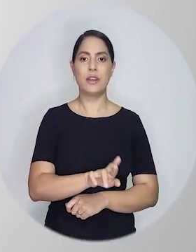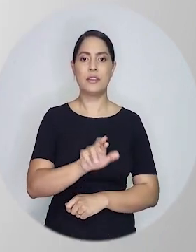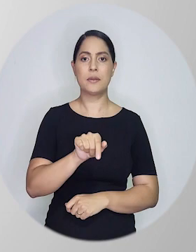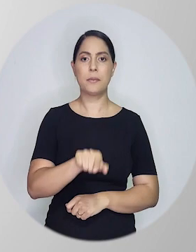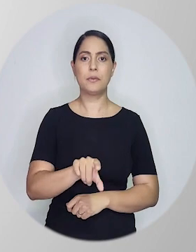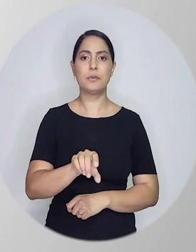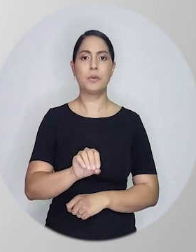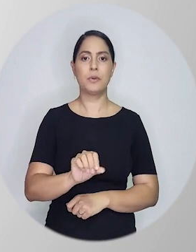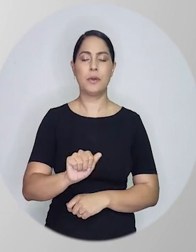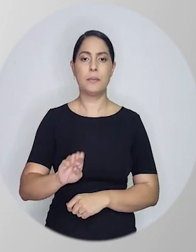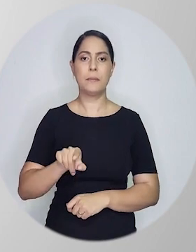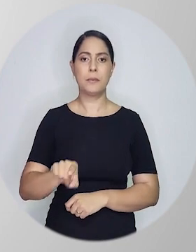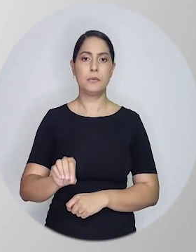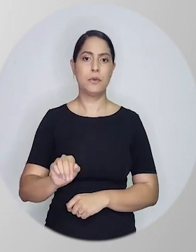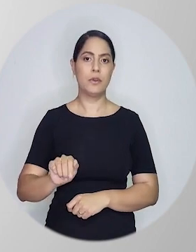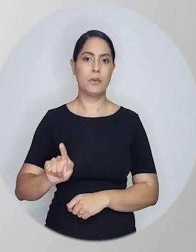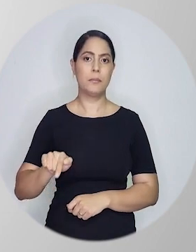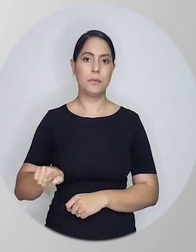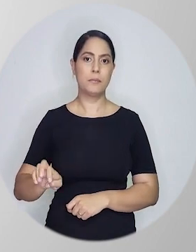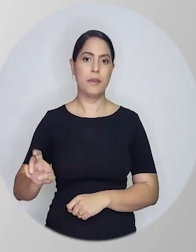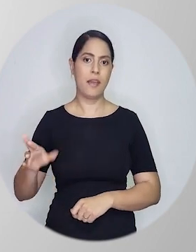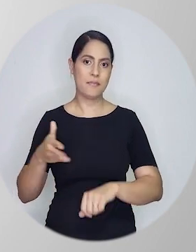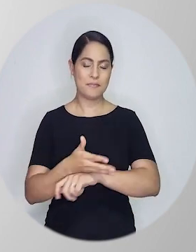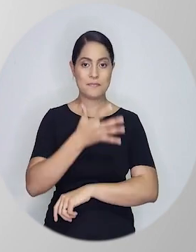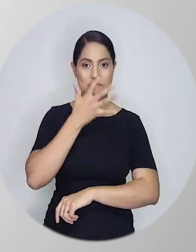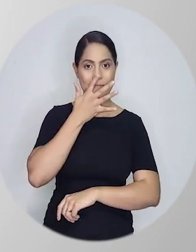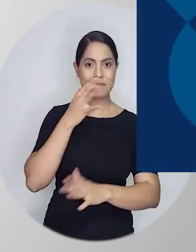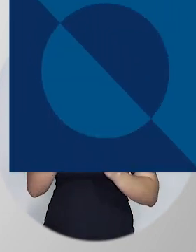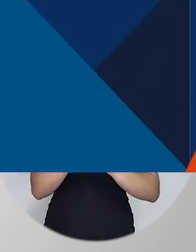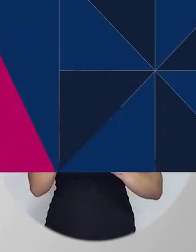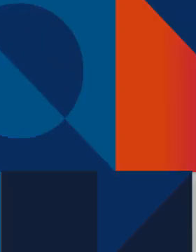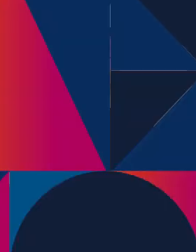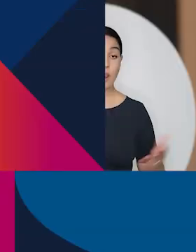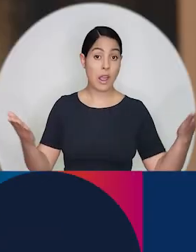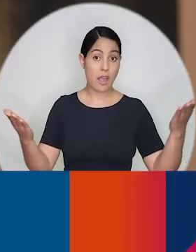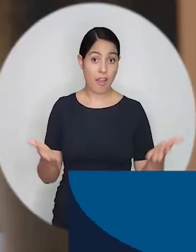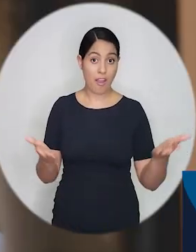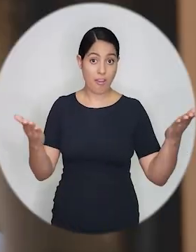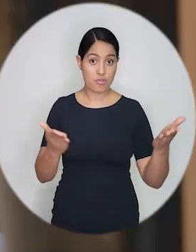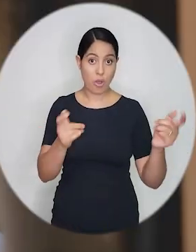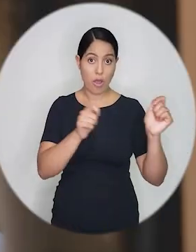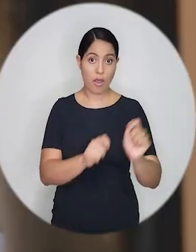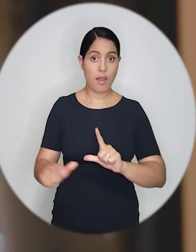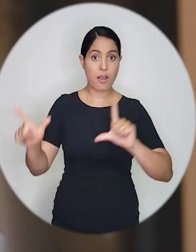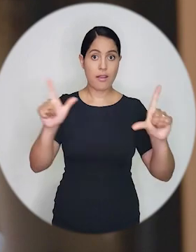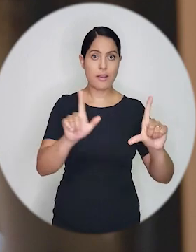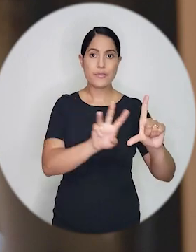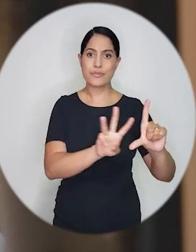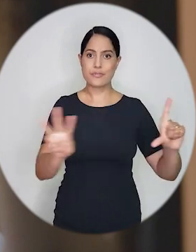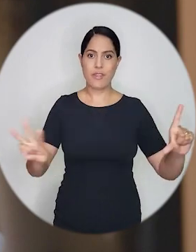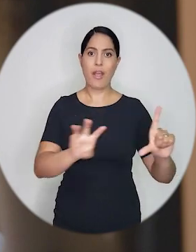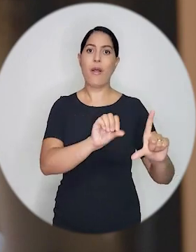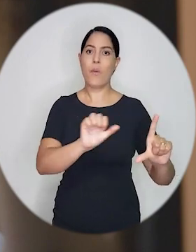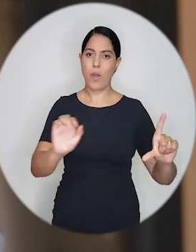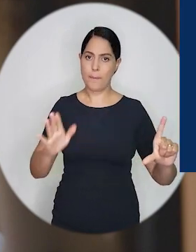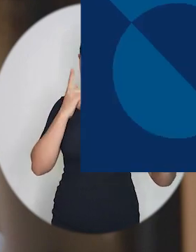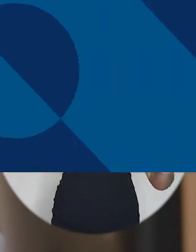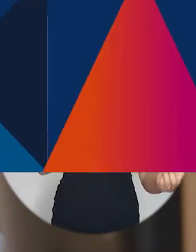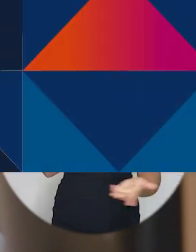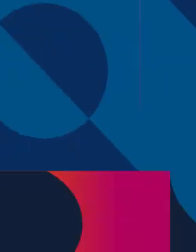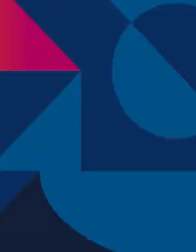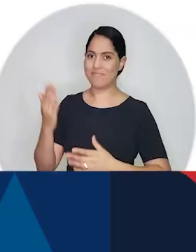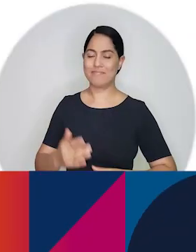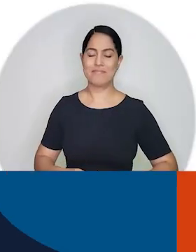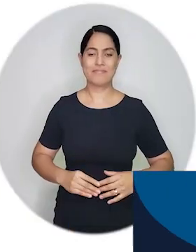conferencia.oab.org.br. Realização OAB Nacional e OAB Minas Gerais. Fique agora com mais um destaque do site da OAB